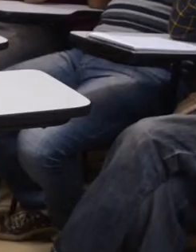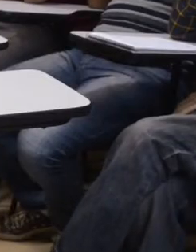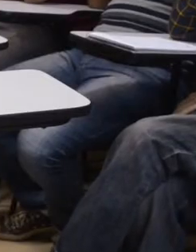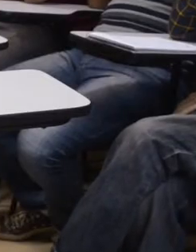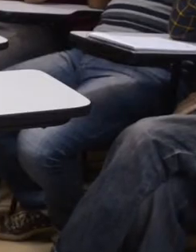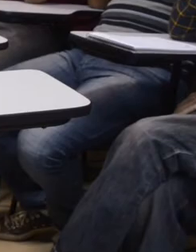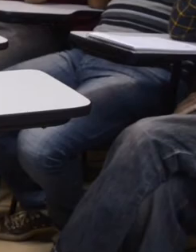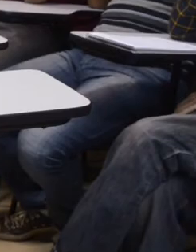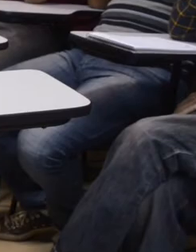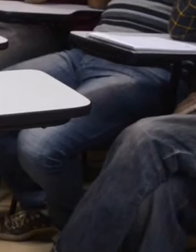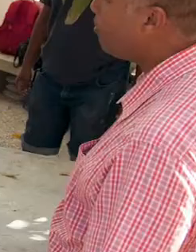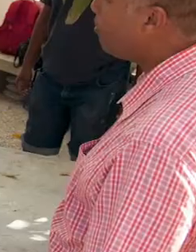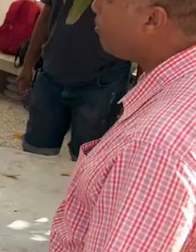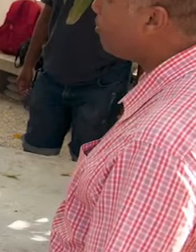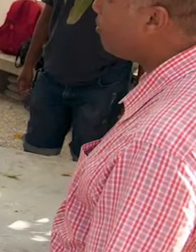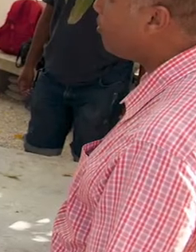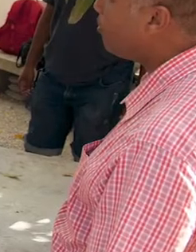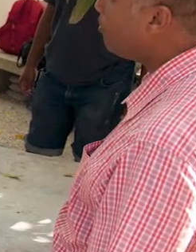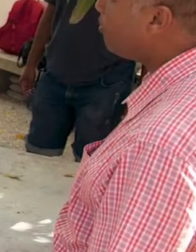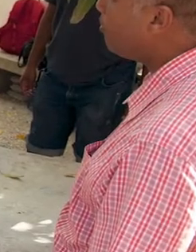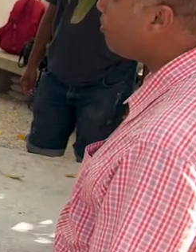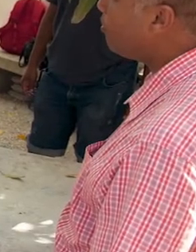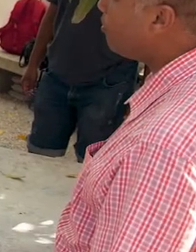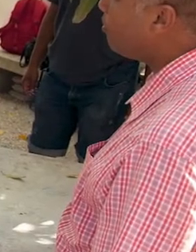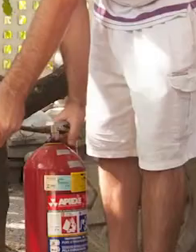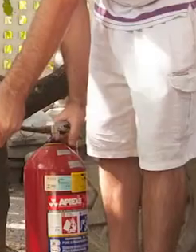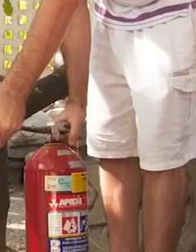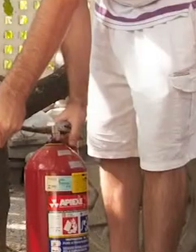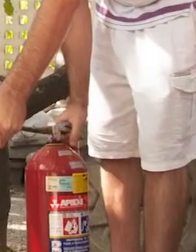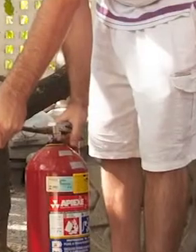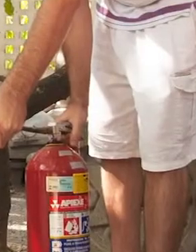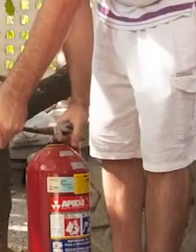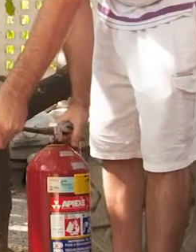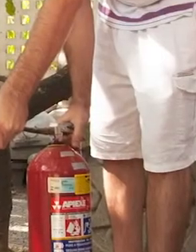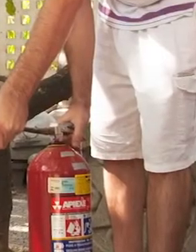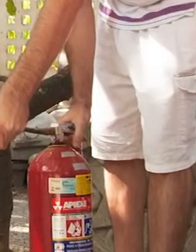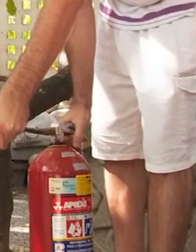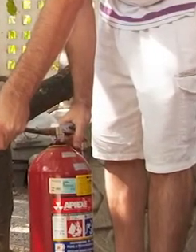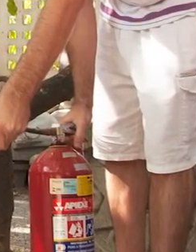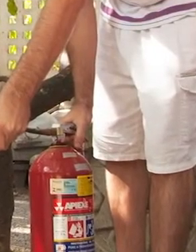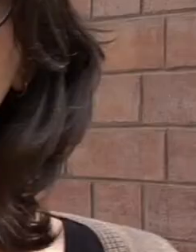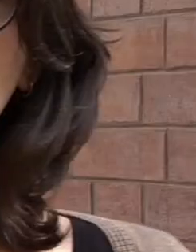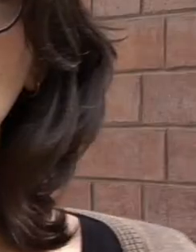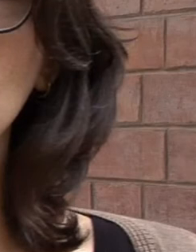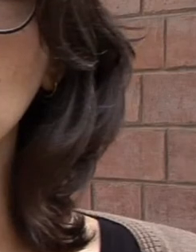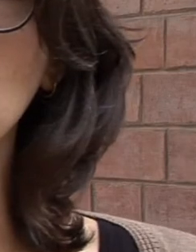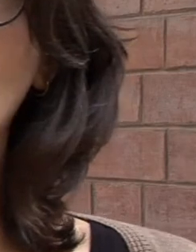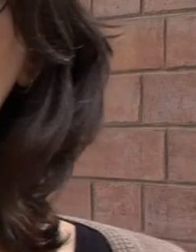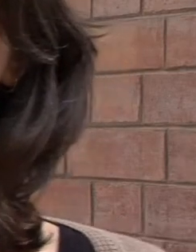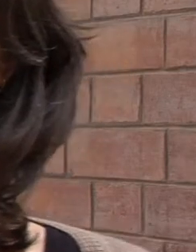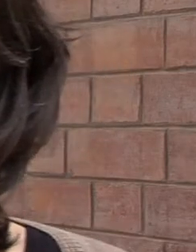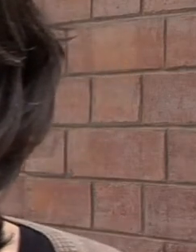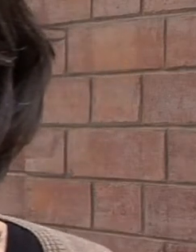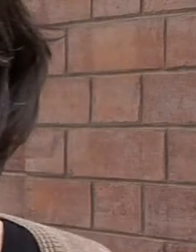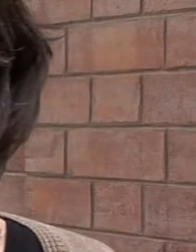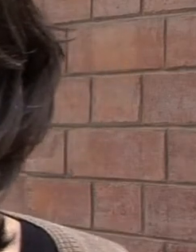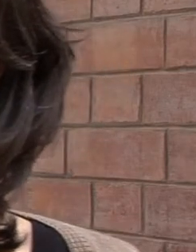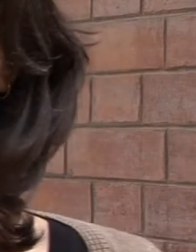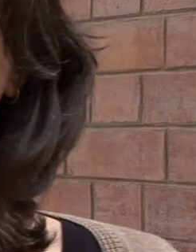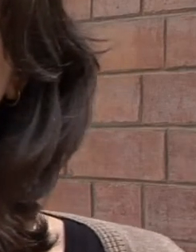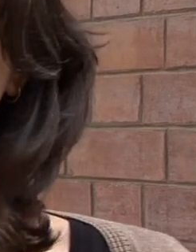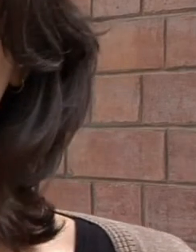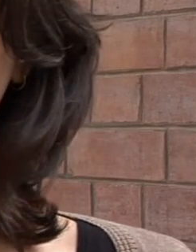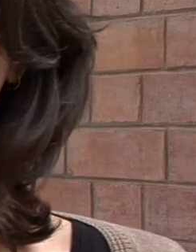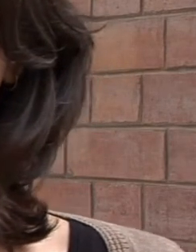no trabalho. A abordagem foi basicamente histórica mesmo, tentando entender como é que a arte foi incorporada à